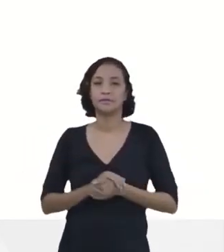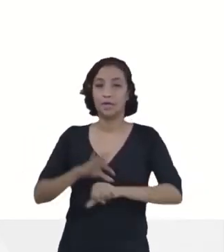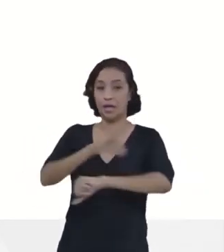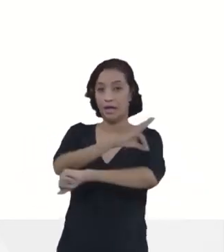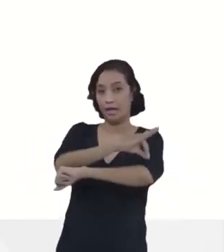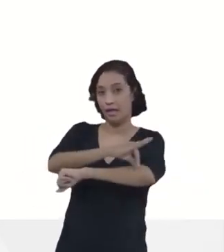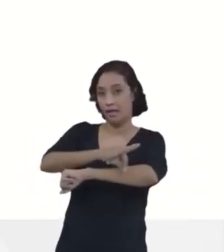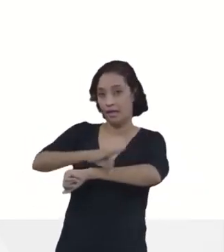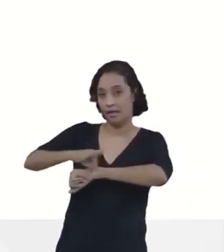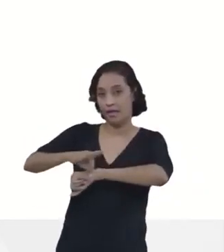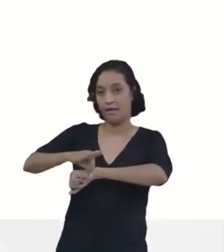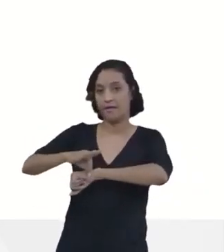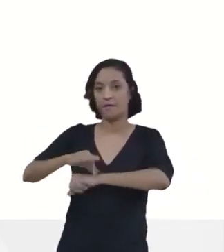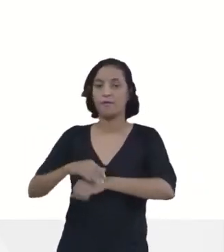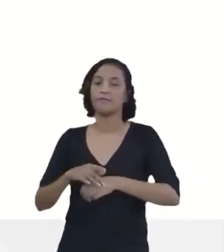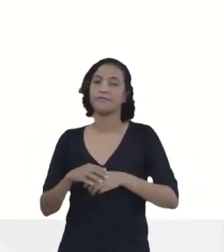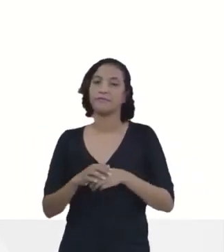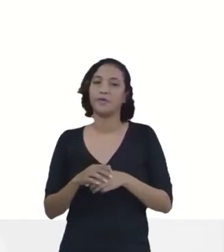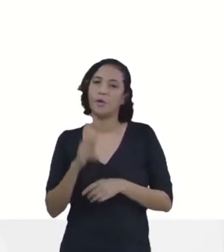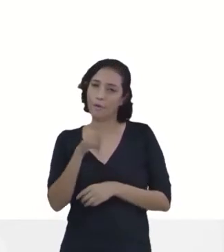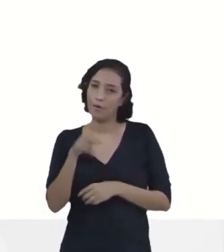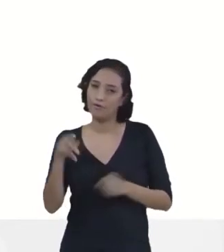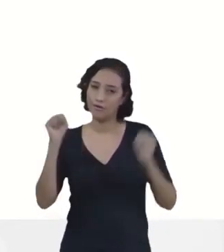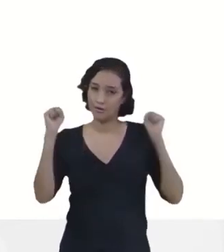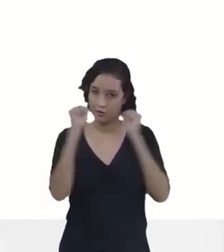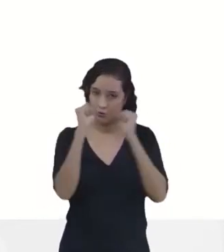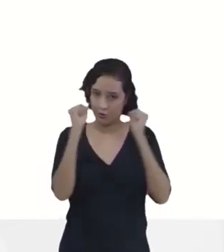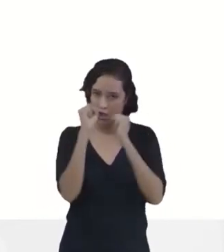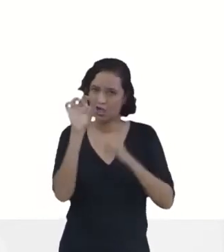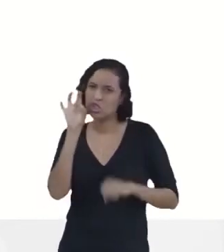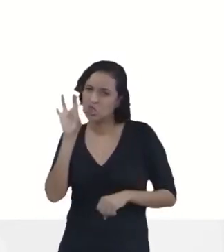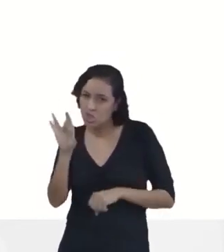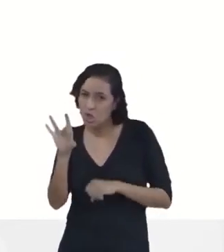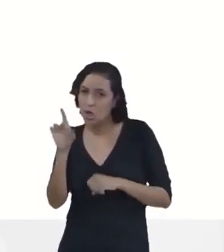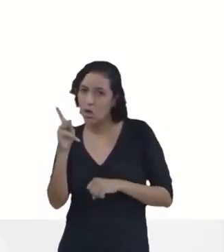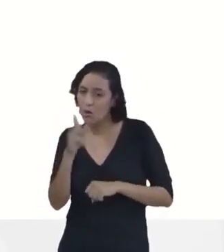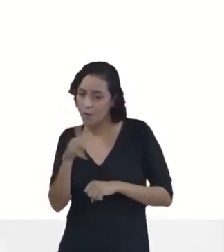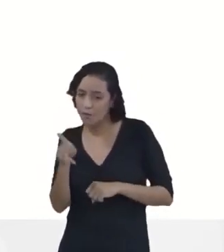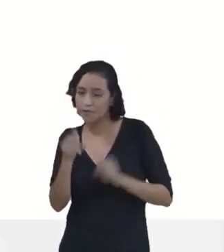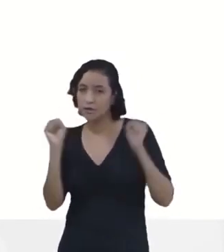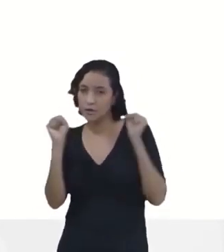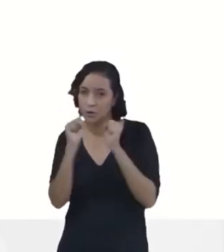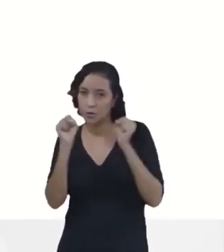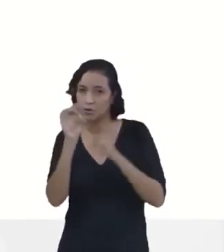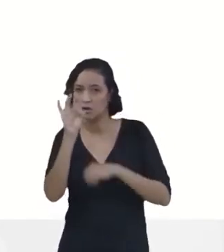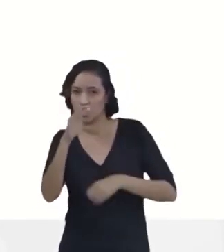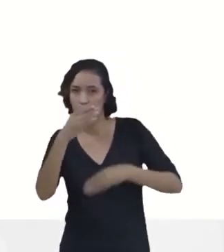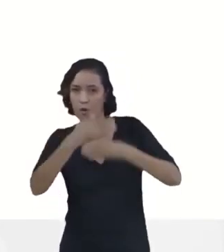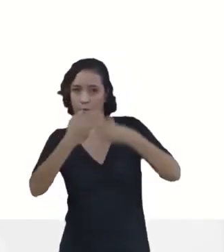Quem mais? Professor de educação física. Só o professor? Só o engenheiro? Só o pedreiro? Não.